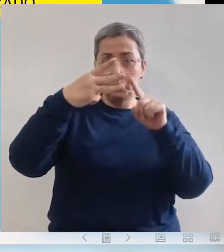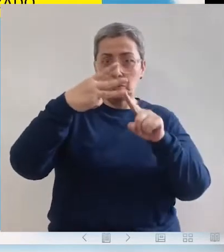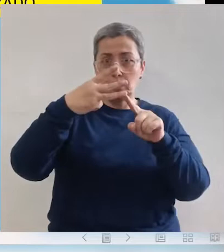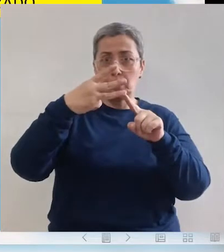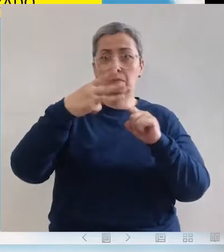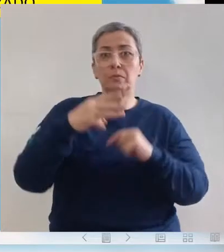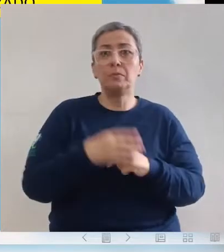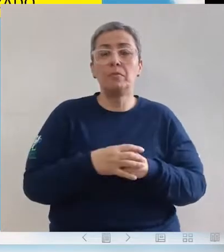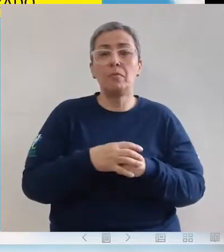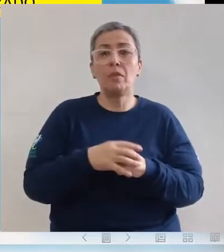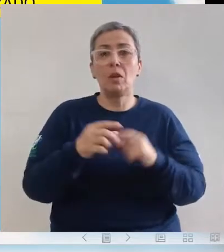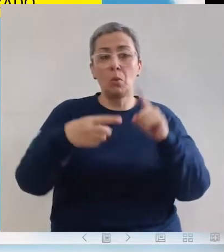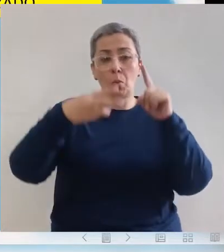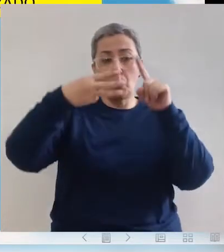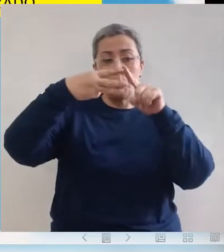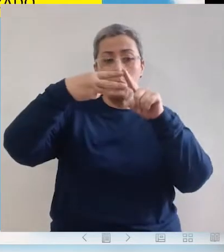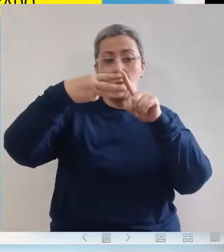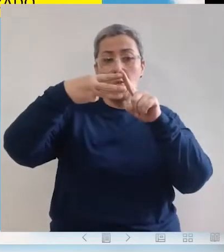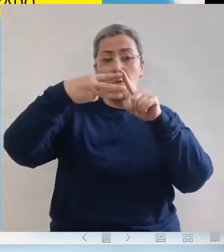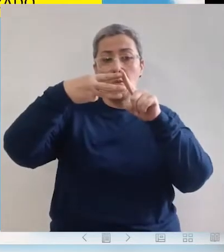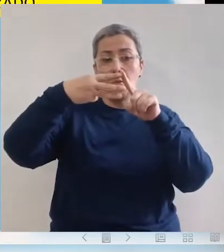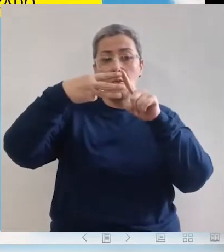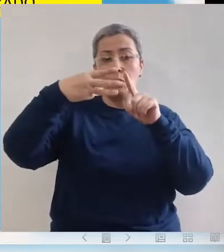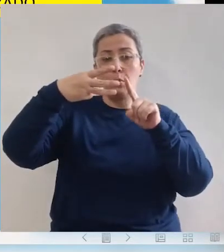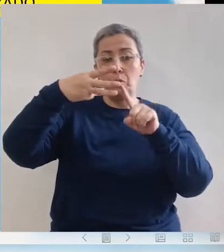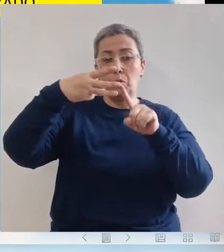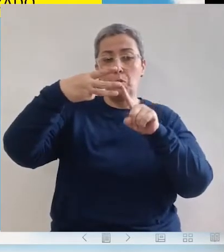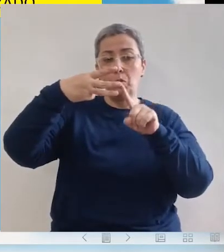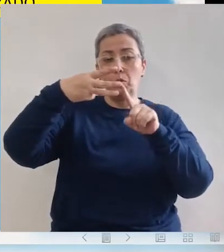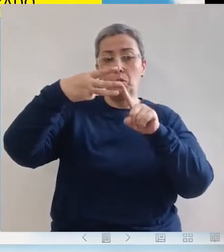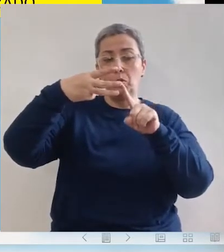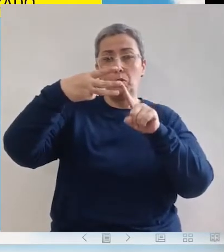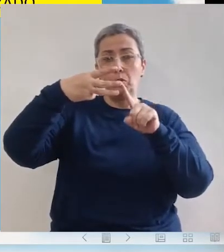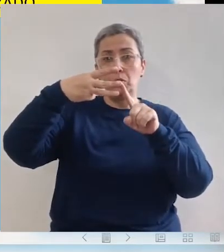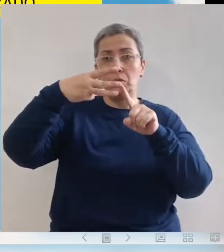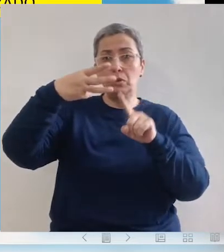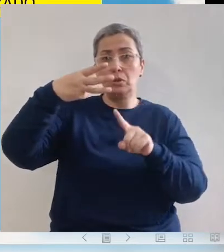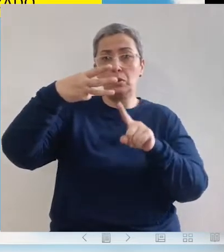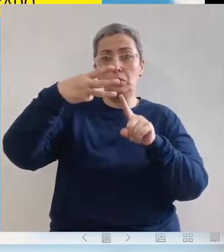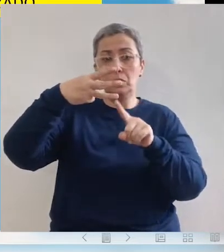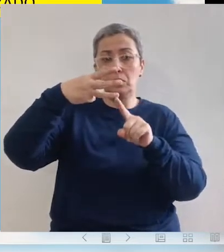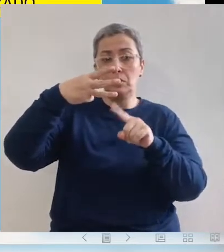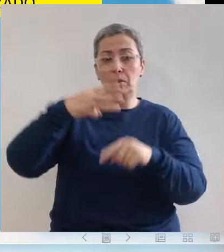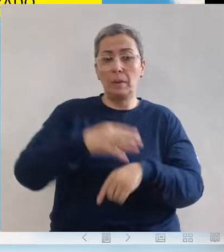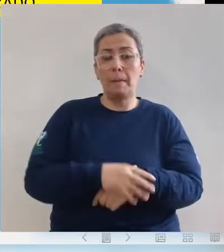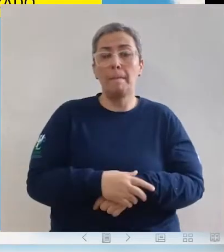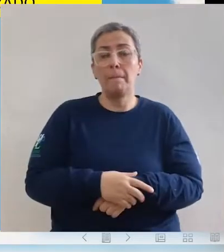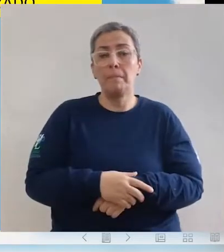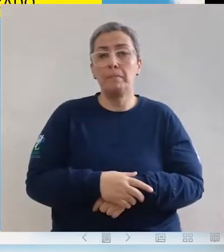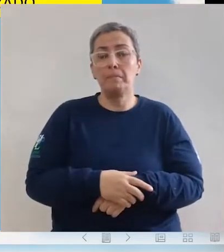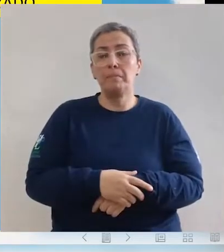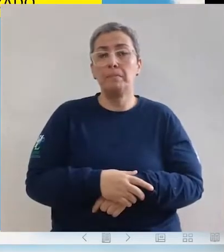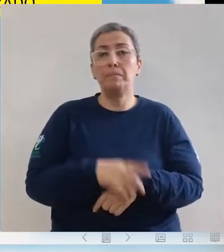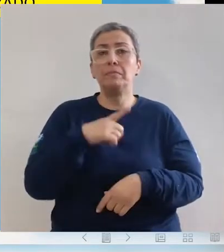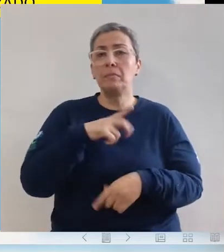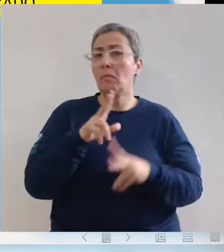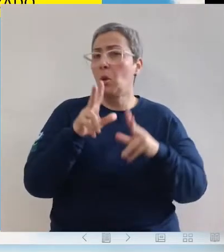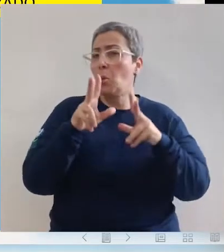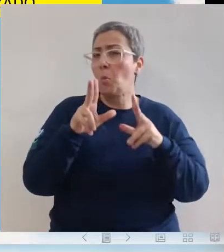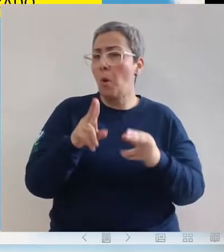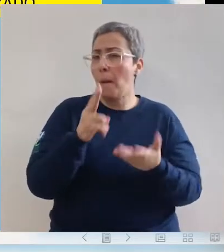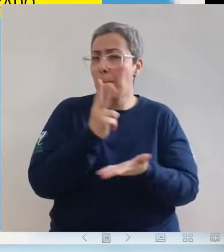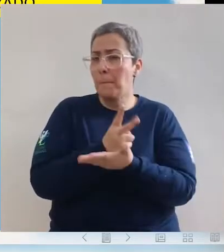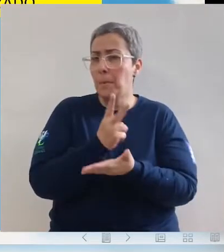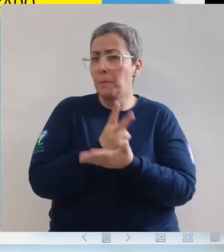diferentes, ponto 1, ponto 2 e ponto 3,